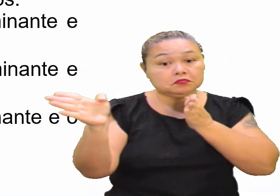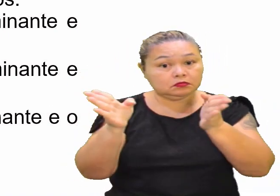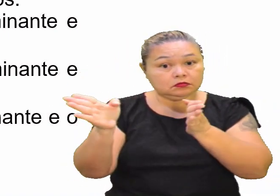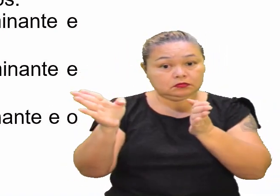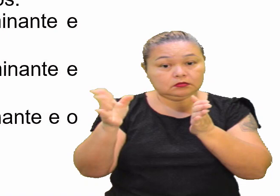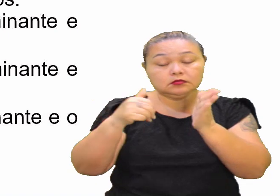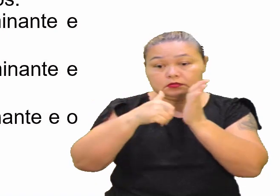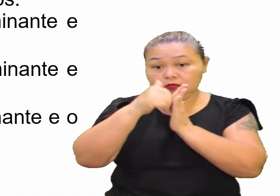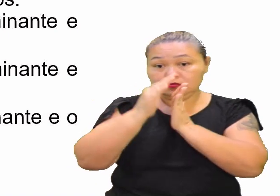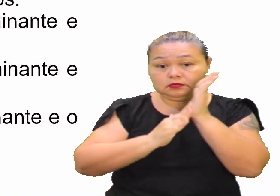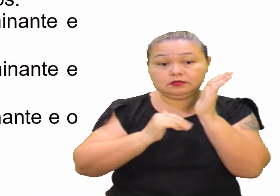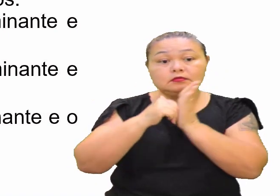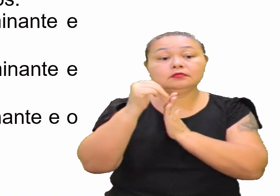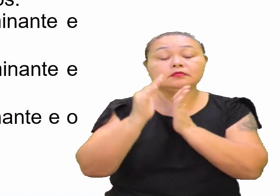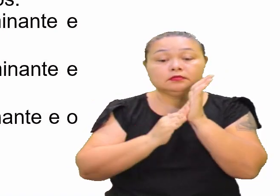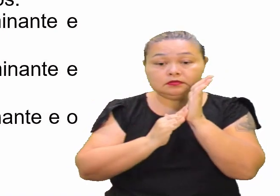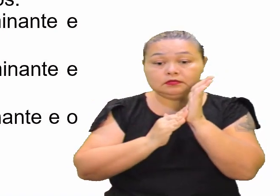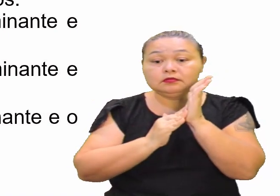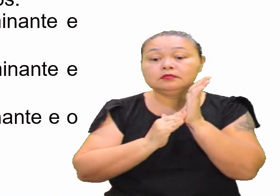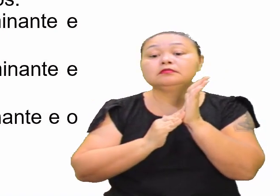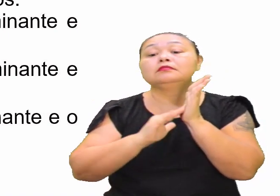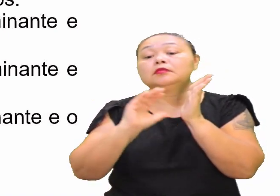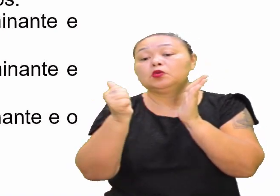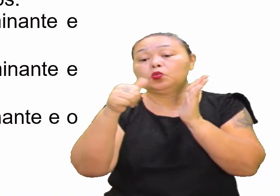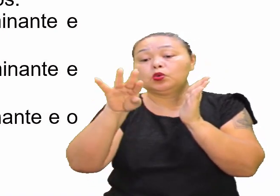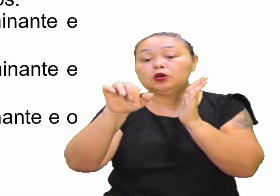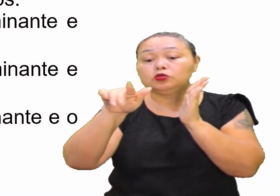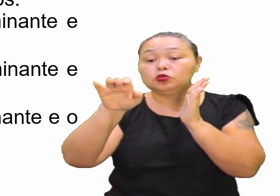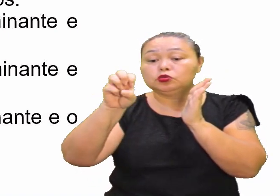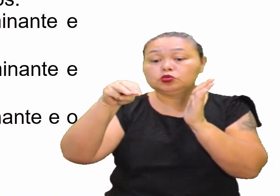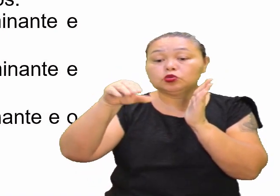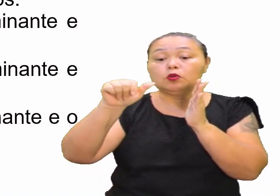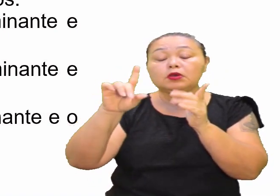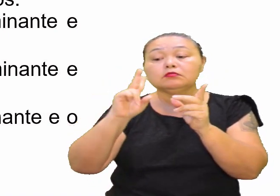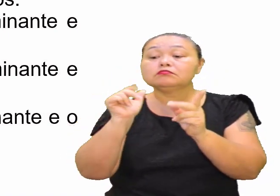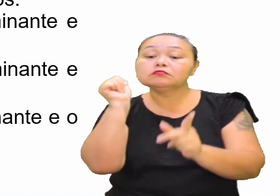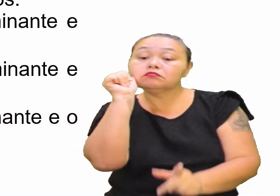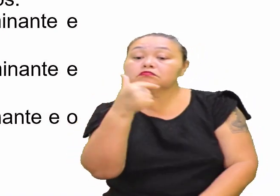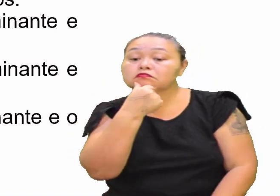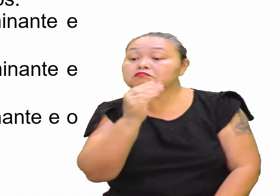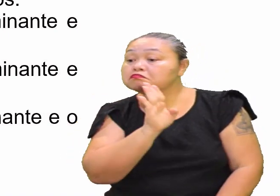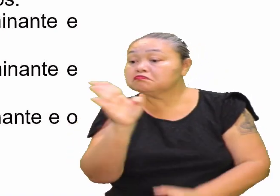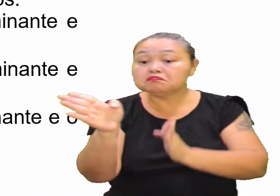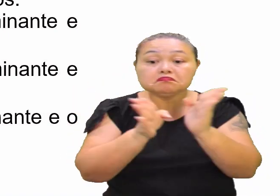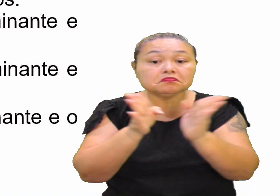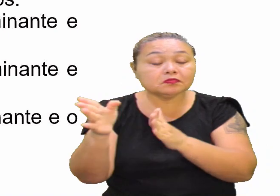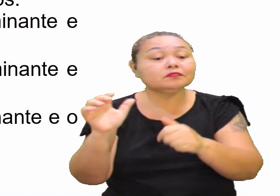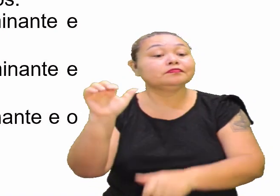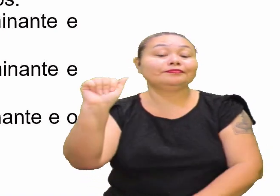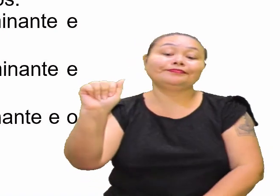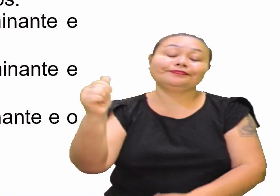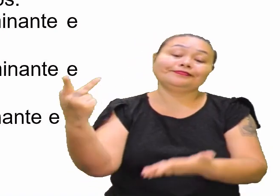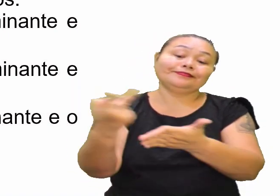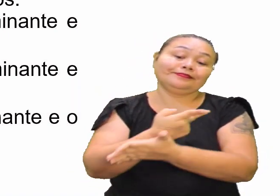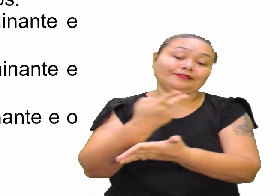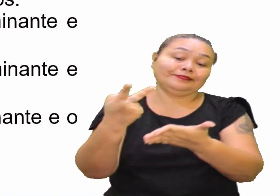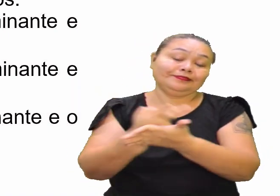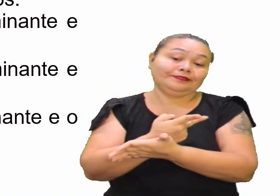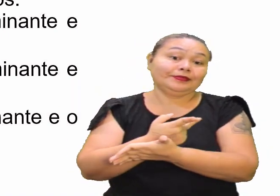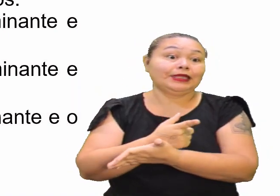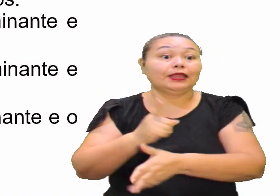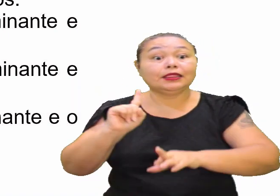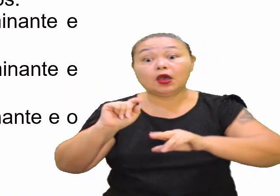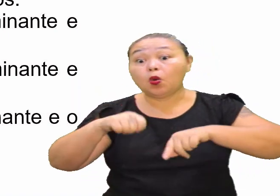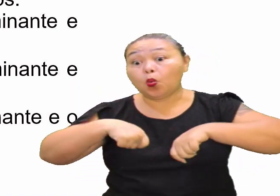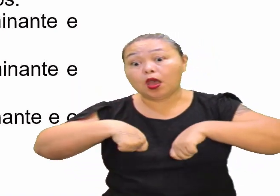Normais são as pessoas que estão em branquinho. Afetados, que apresentam a característica, as que